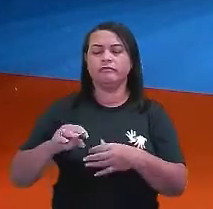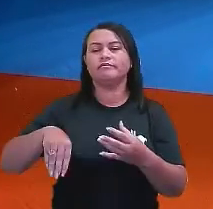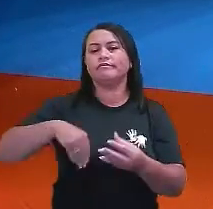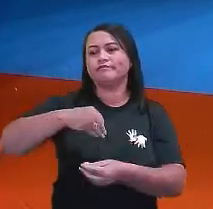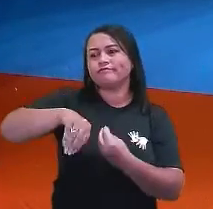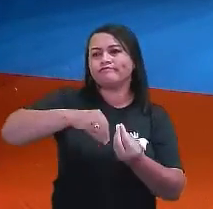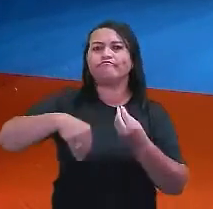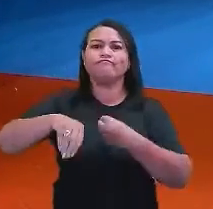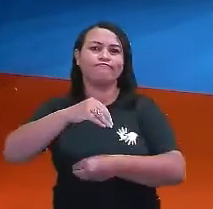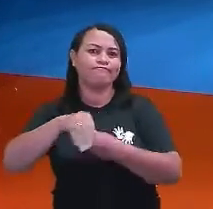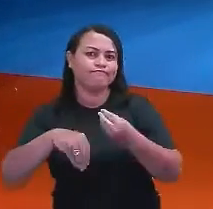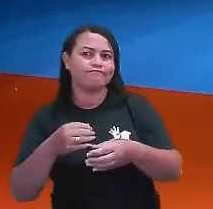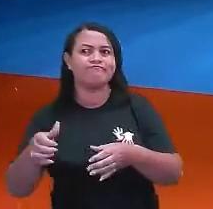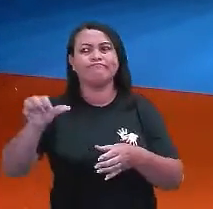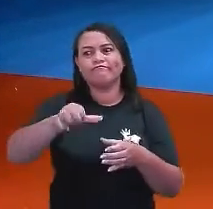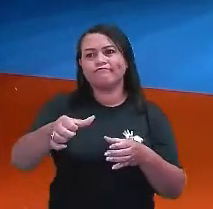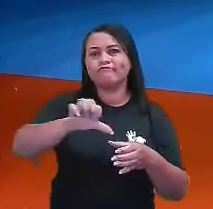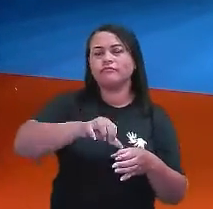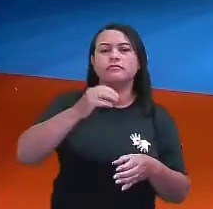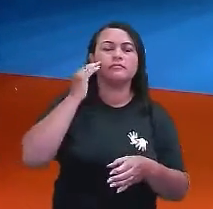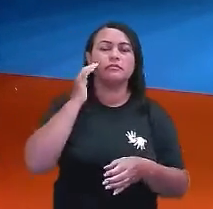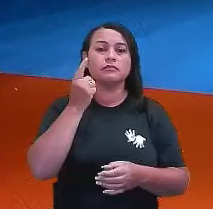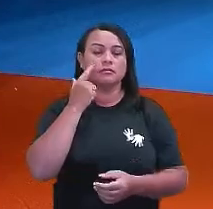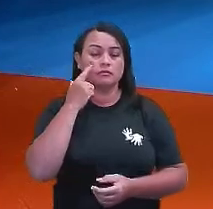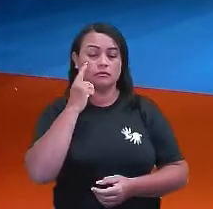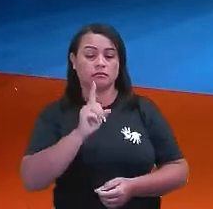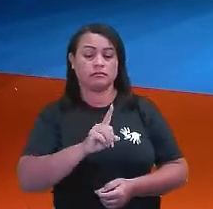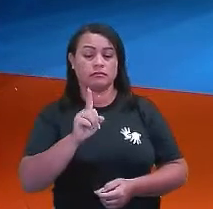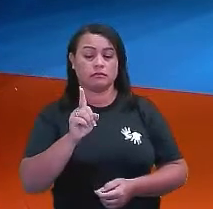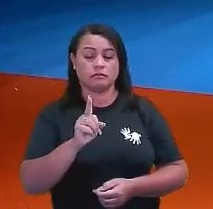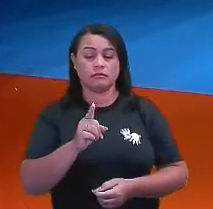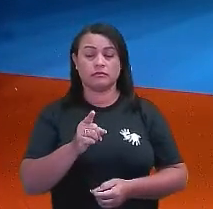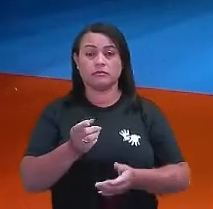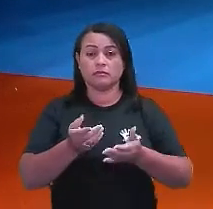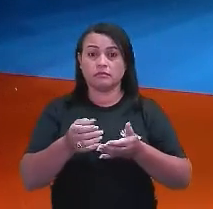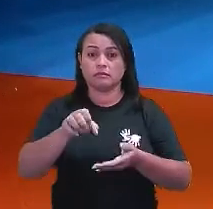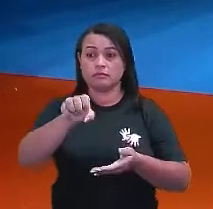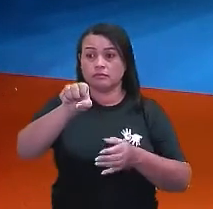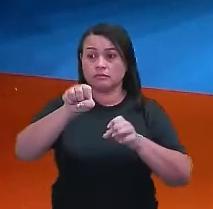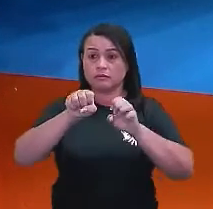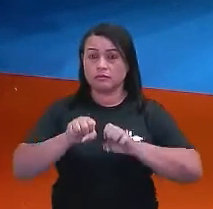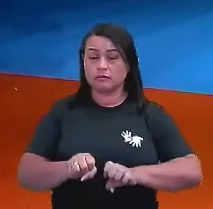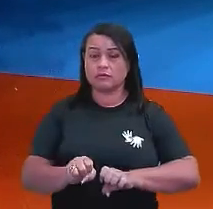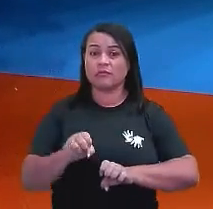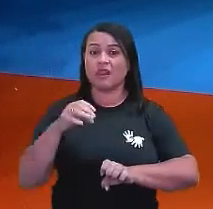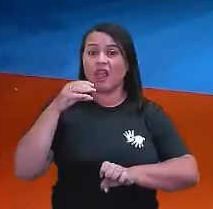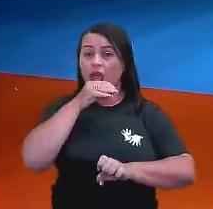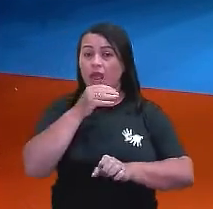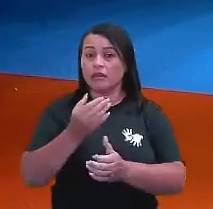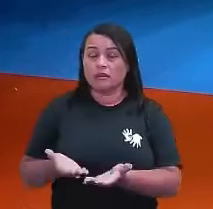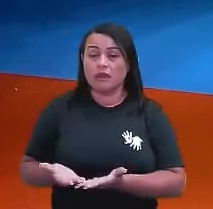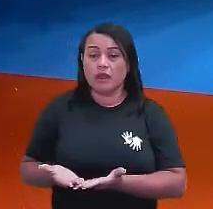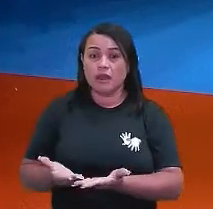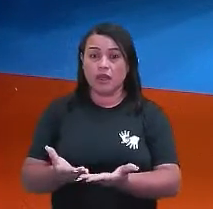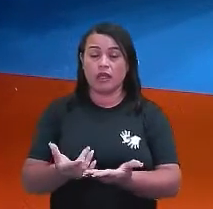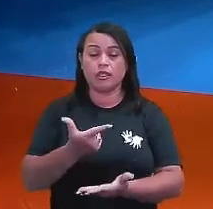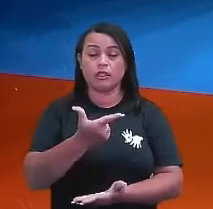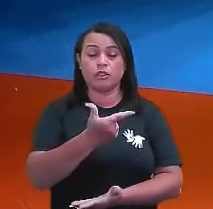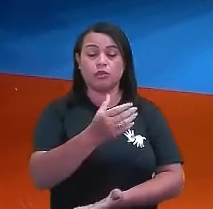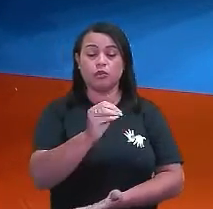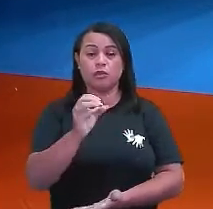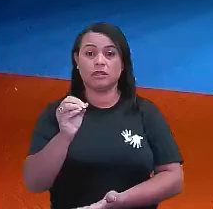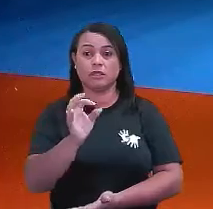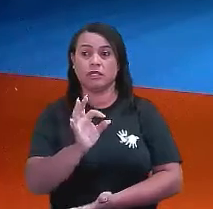misture aquilo, vai dizendo, né? E aí aqui ele diz assim, ó. Leve para assar em forno médio de 200 graus